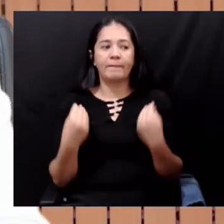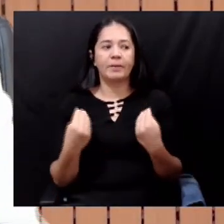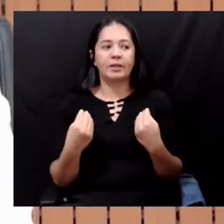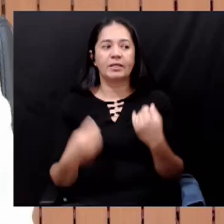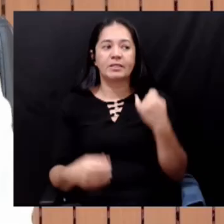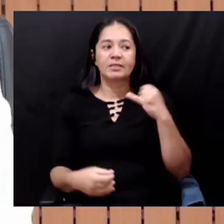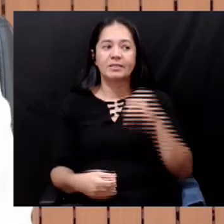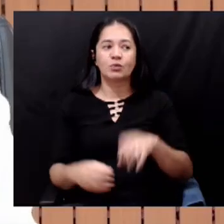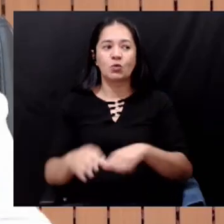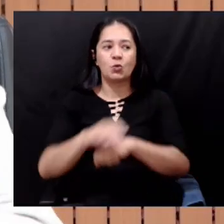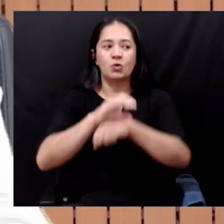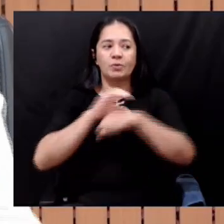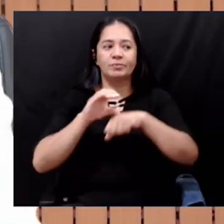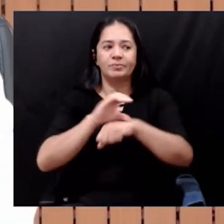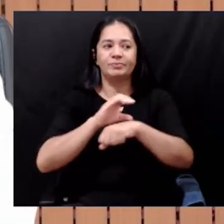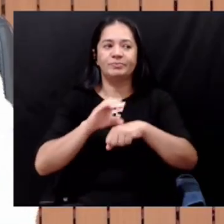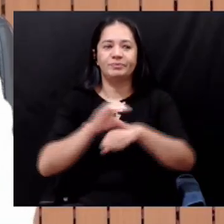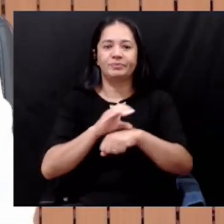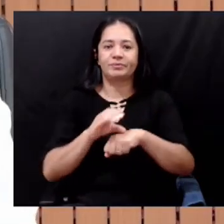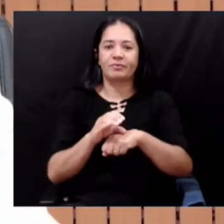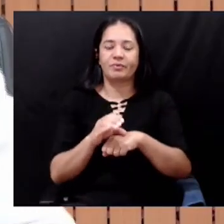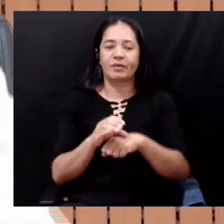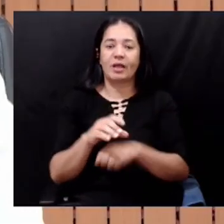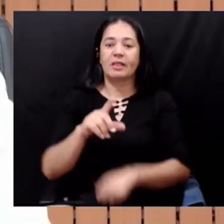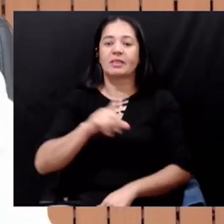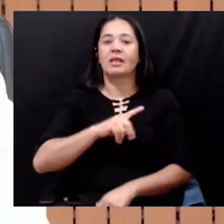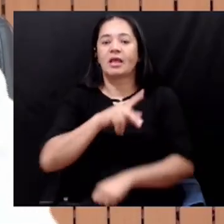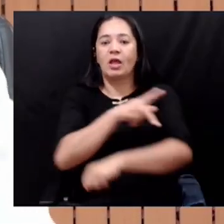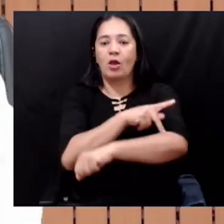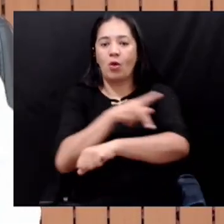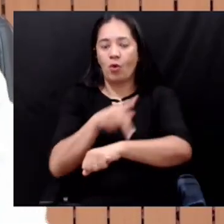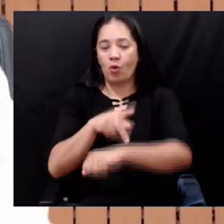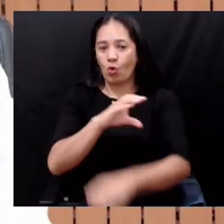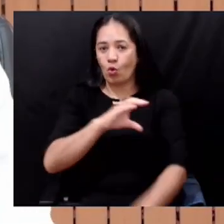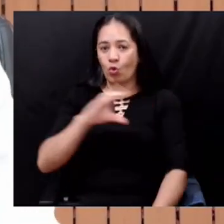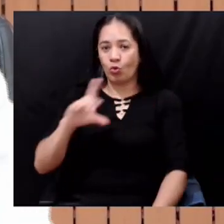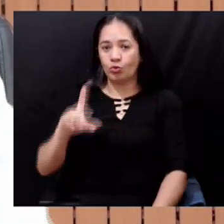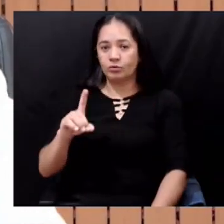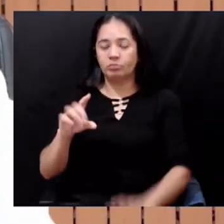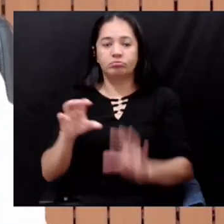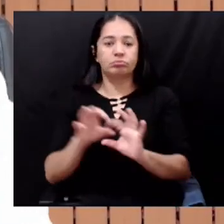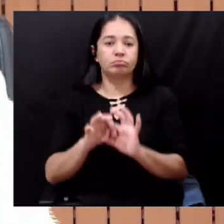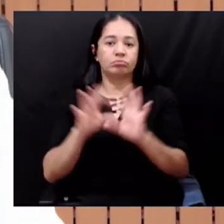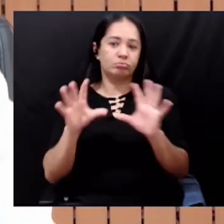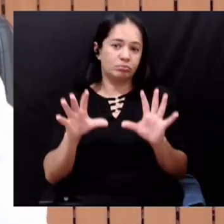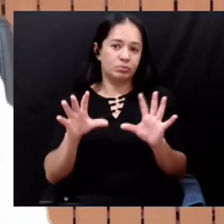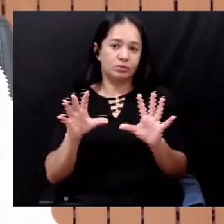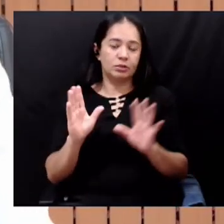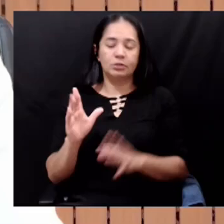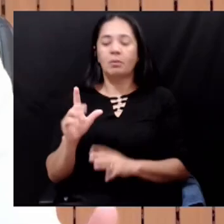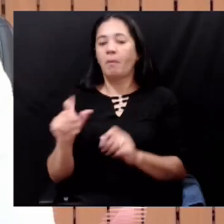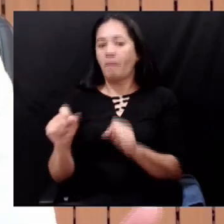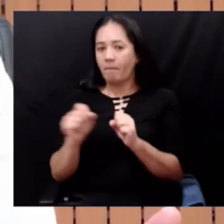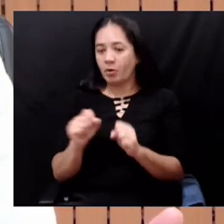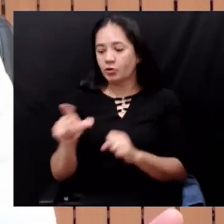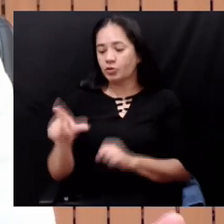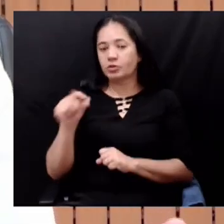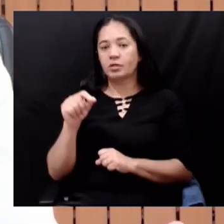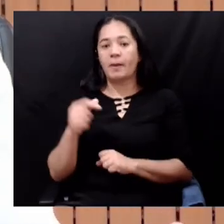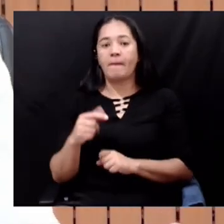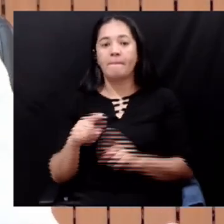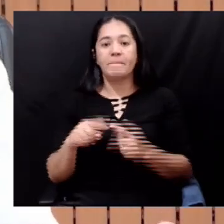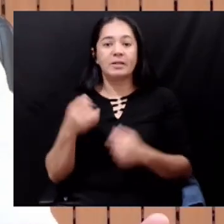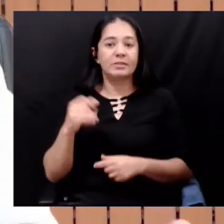um coordenador pedagógico, um institucional, ele tem essa liberdade de colocar. Se ele tem uma outra estrutura, ele coloca. Obviamente